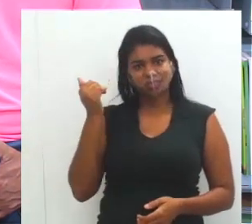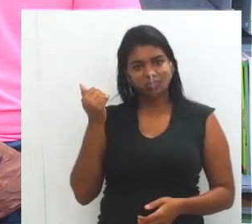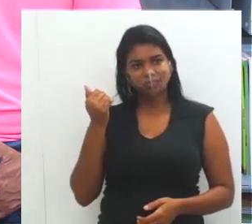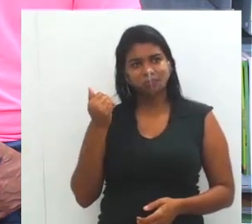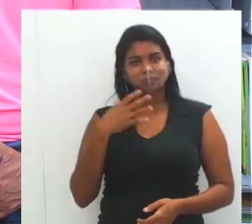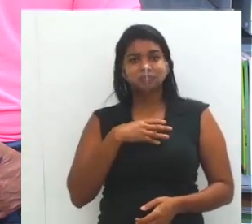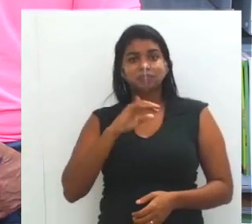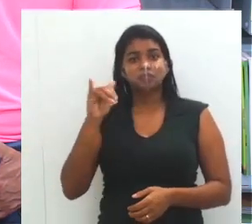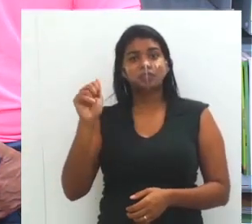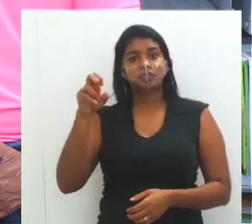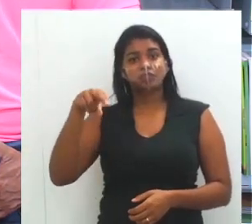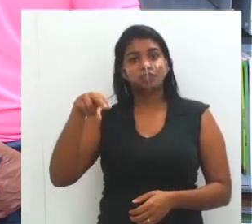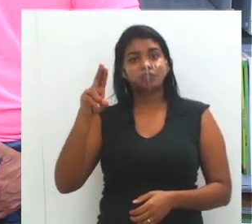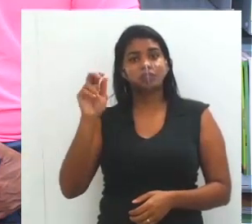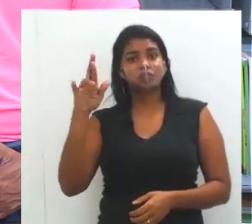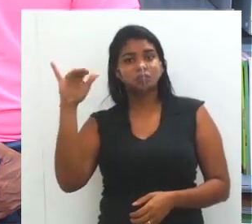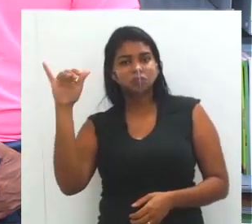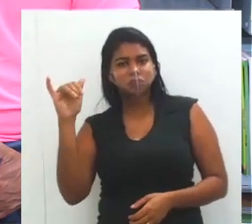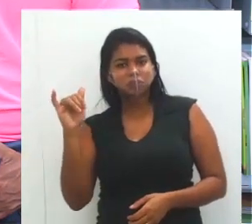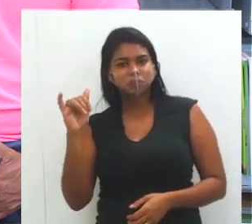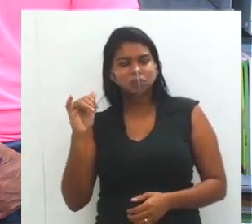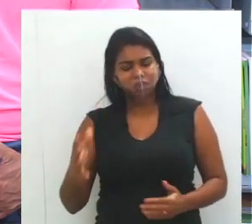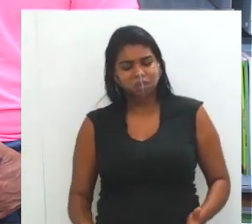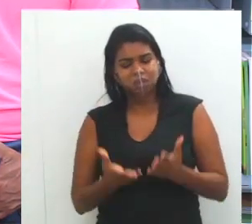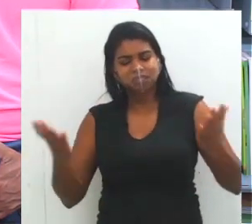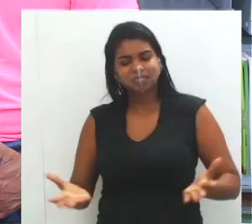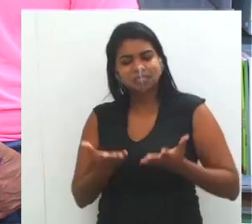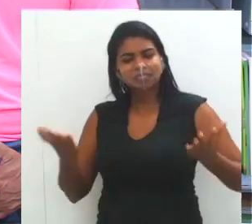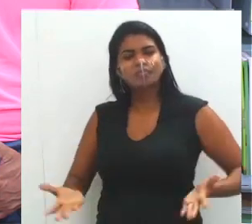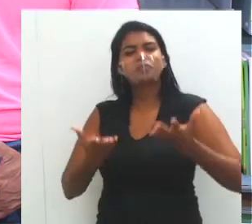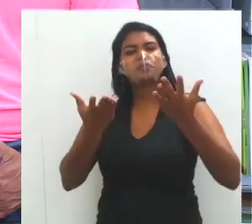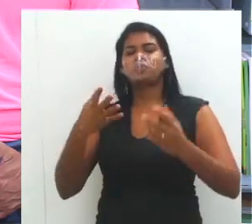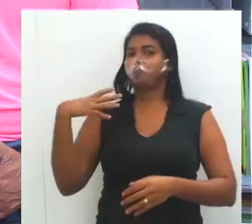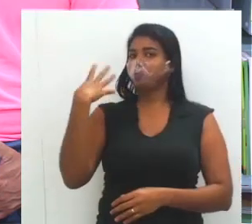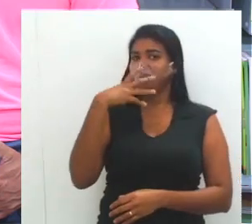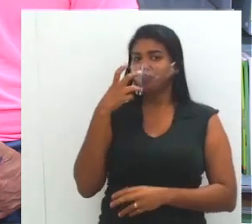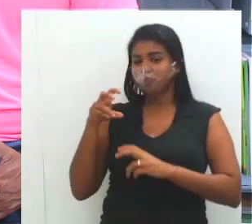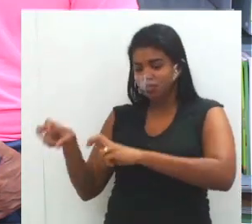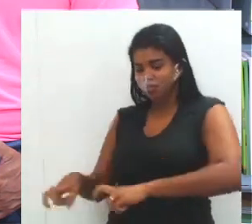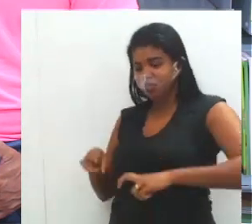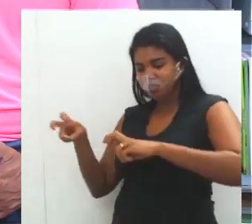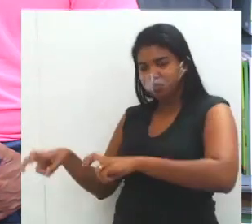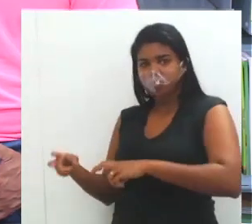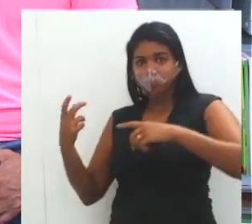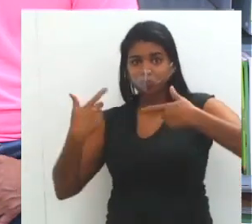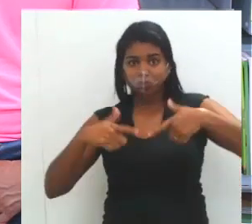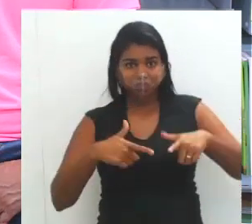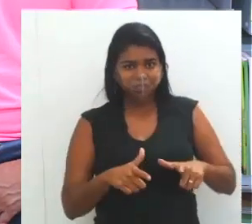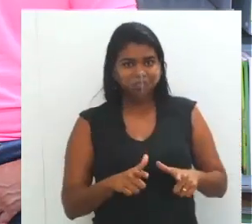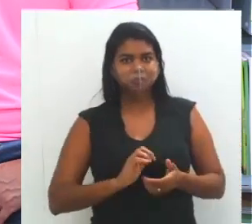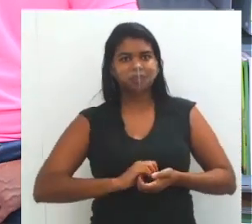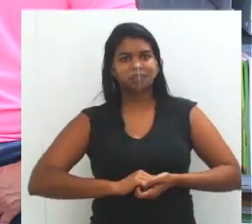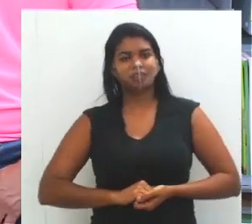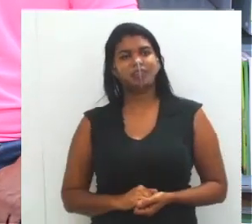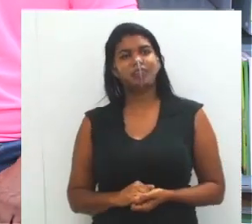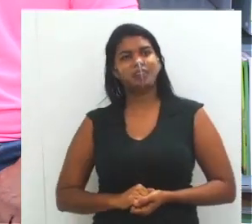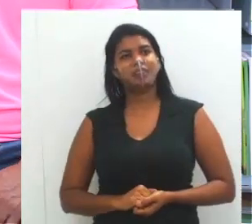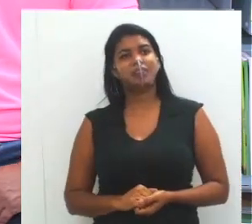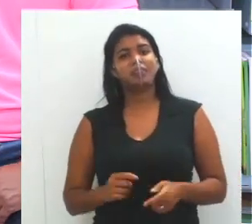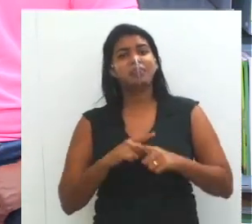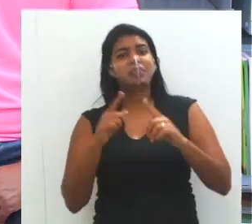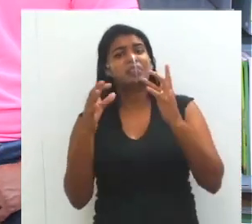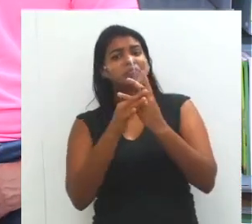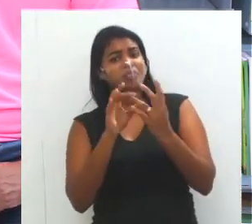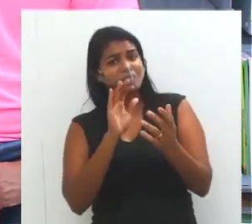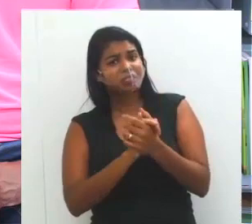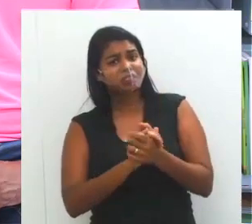filho de Januário, lembrar que o pai dele que o incentivou na música, ao mesmo tempo na agricultura, quando ele trabalhava na lavoura, mas ele vai